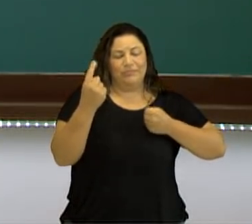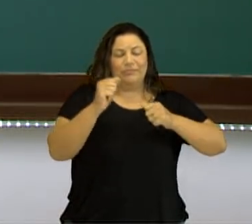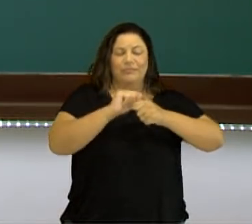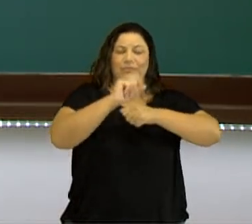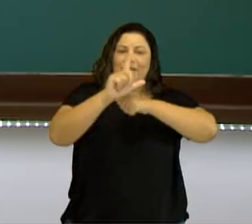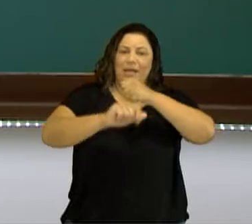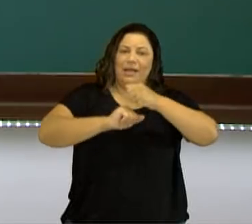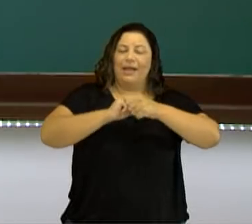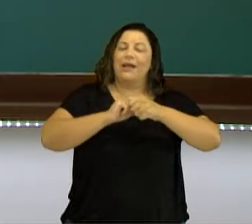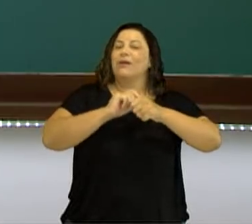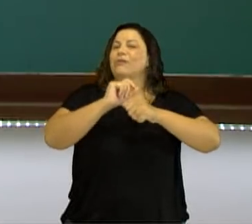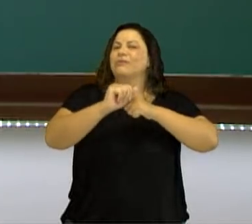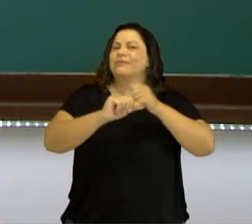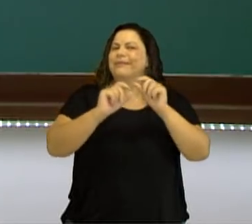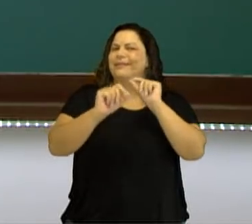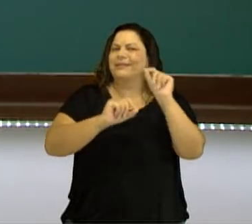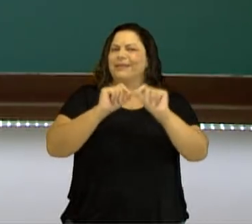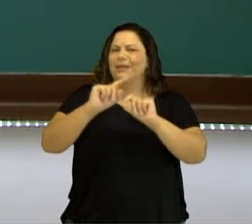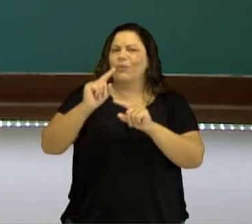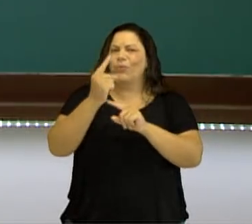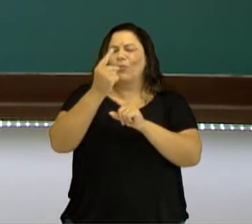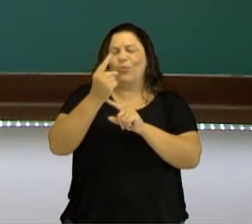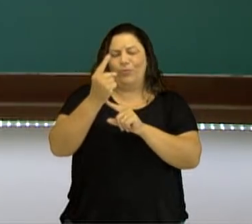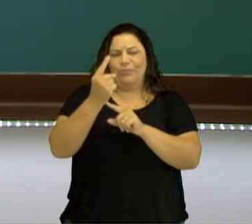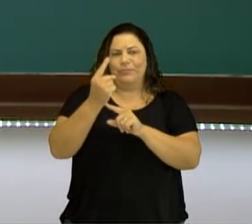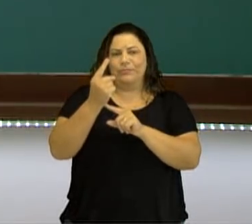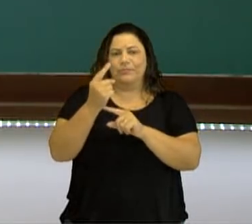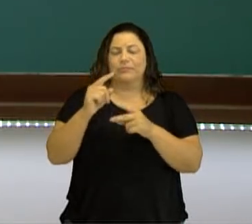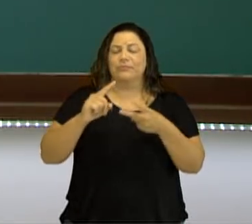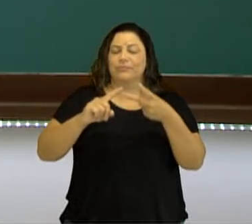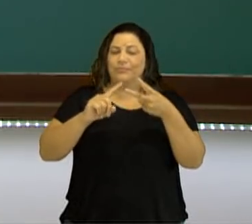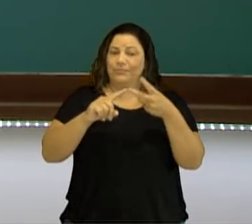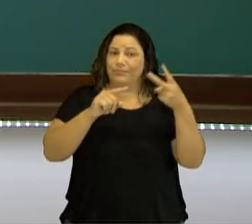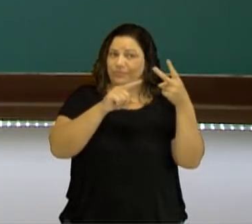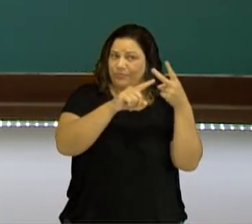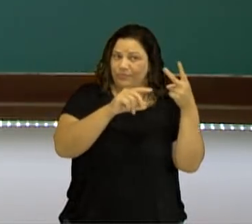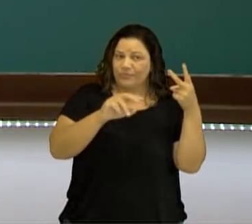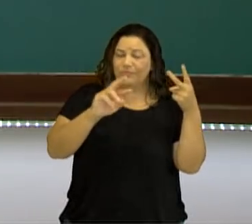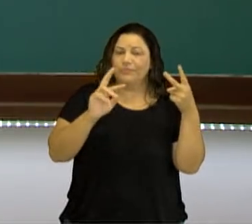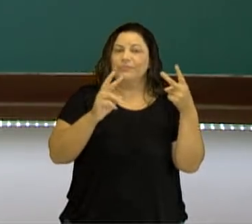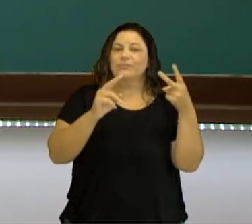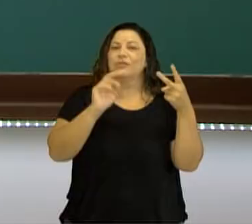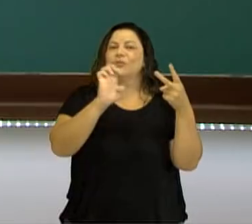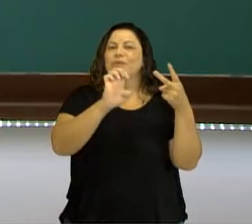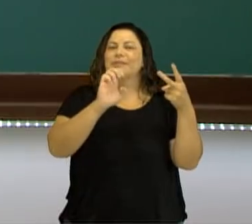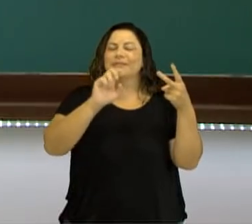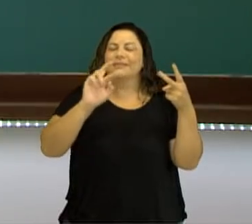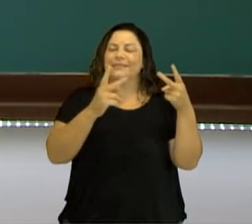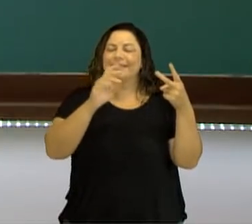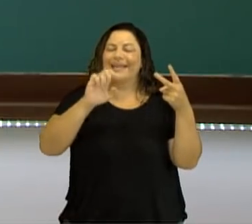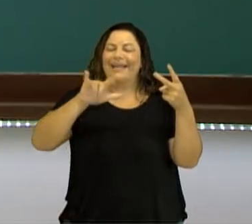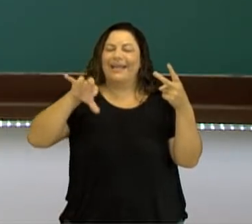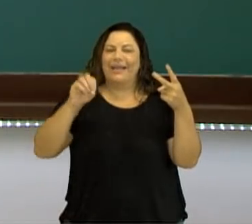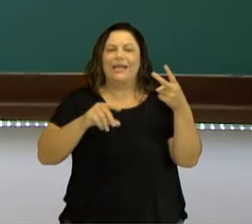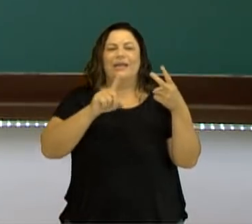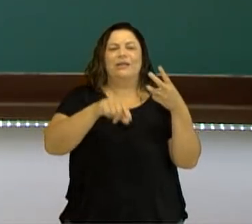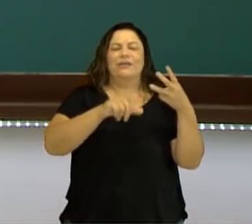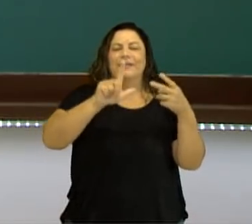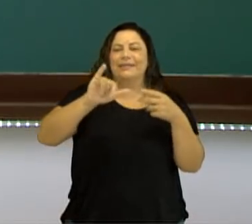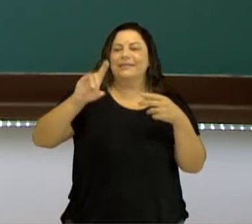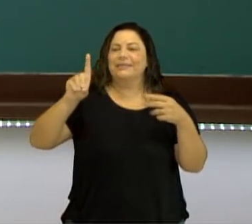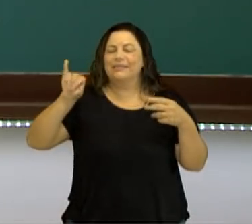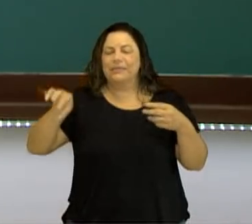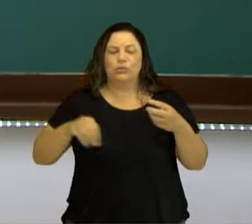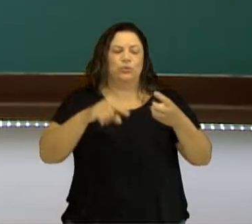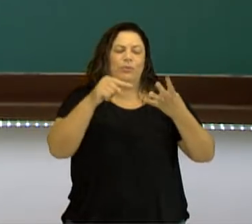1, é o hidrogênio. Só um deles tem número atômico 2, é o hélio. Só um tem o 3, o lítio. Só um tem o